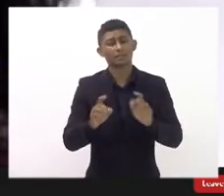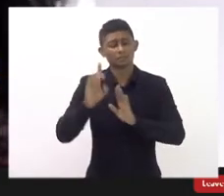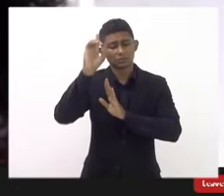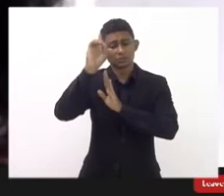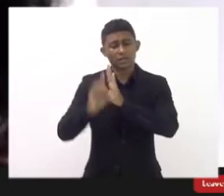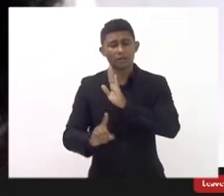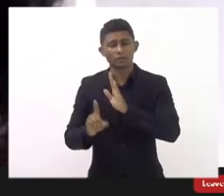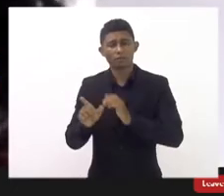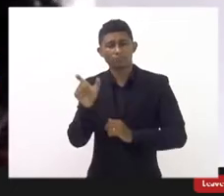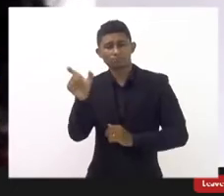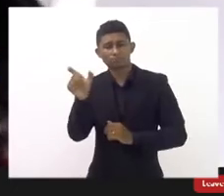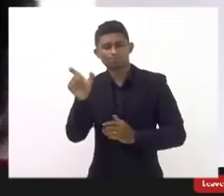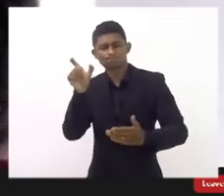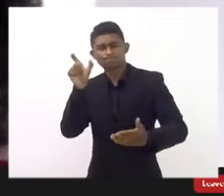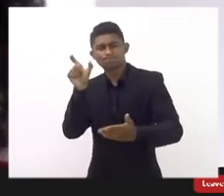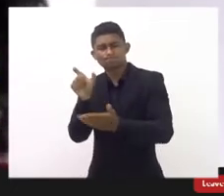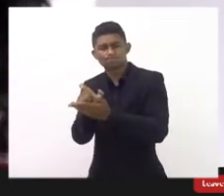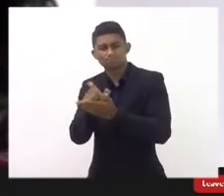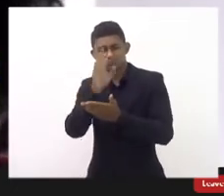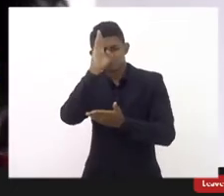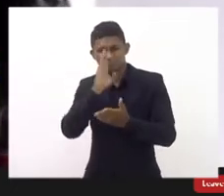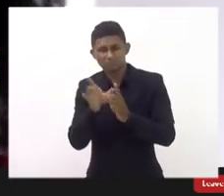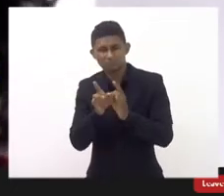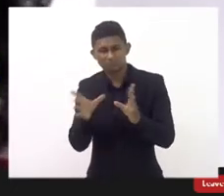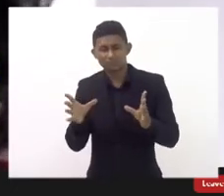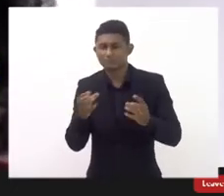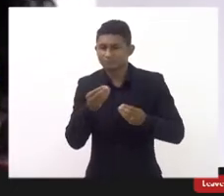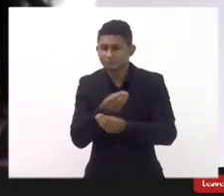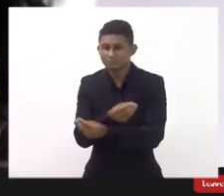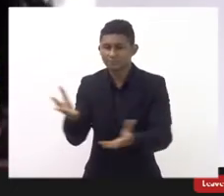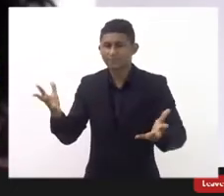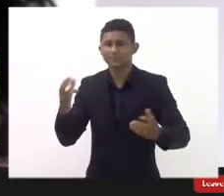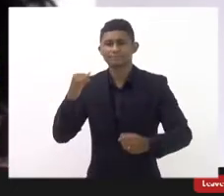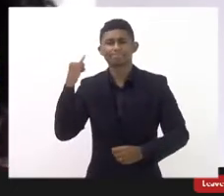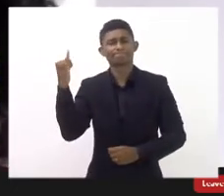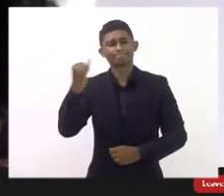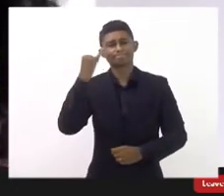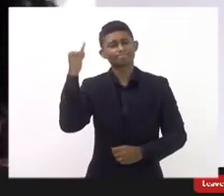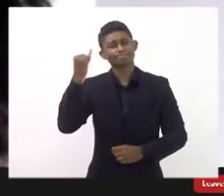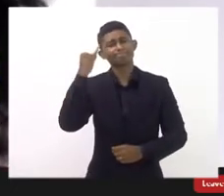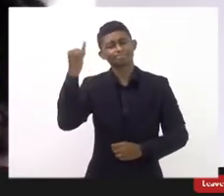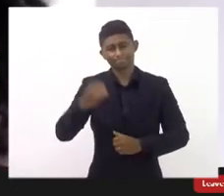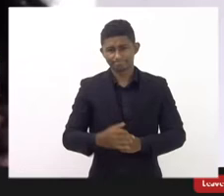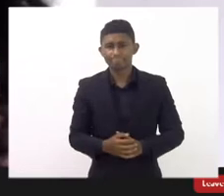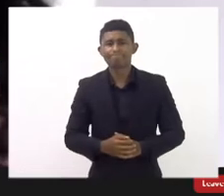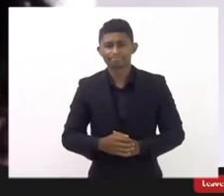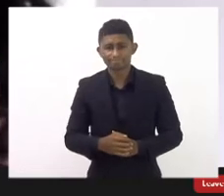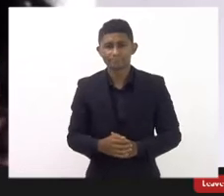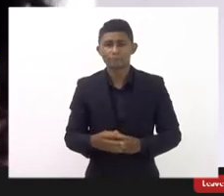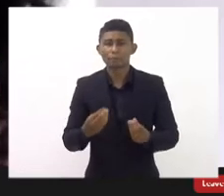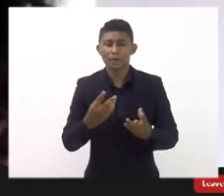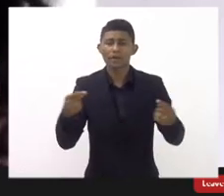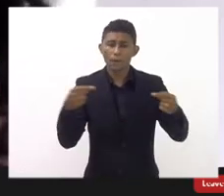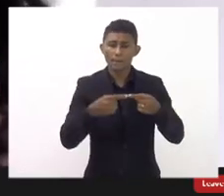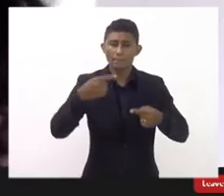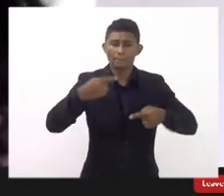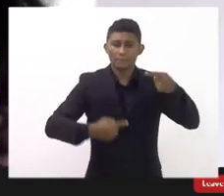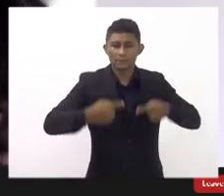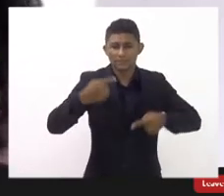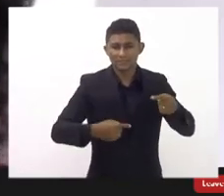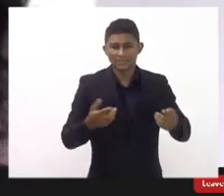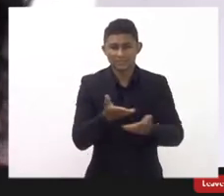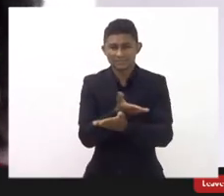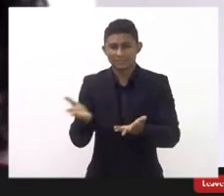contexto é ainda mais importante, ainda mais central para localizar, para implementar políticas de atenção à